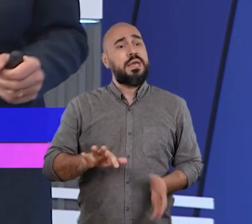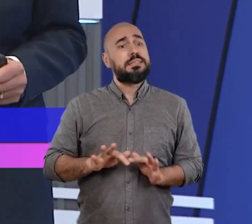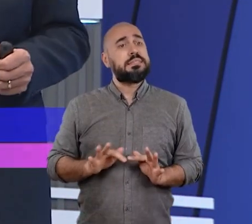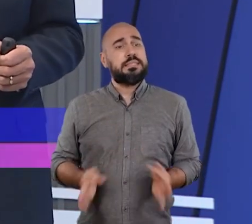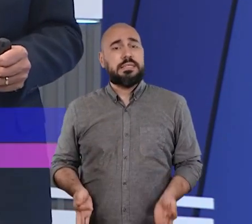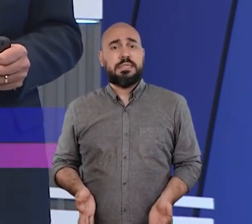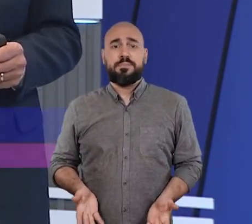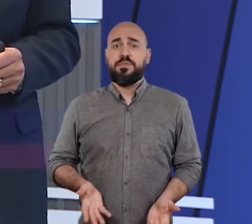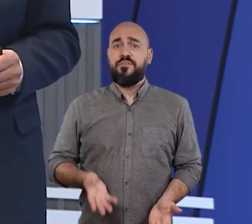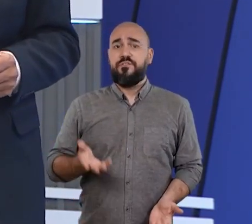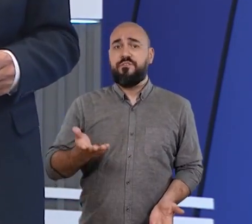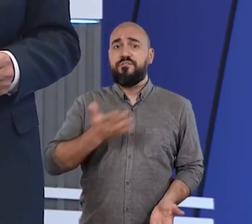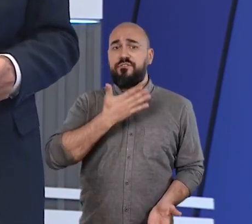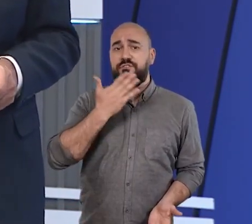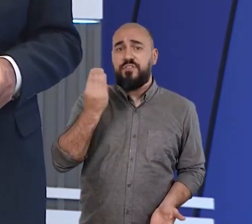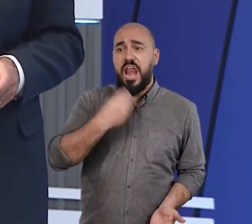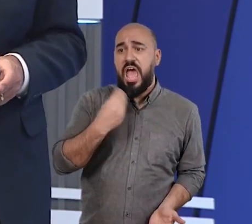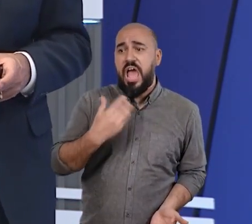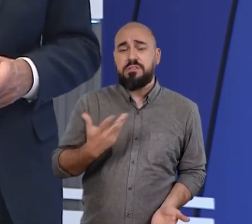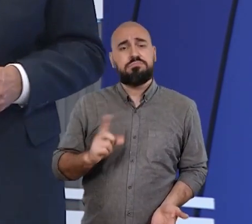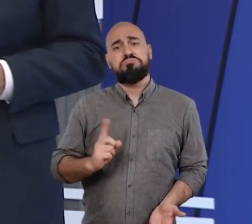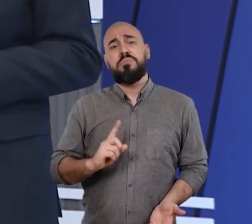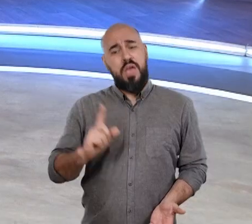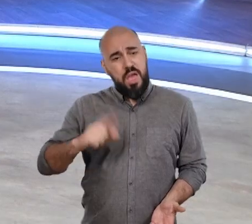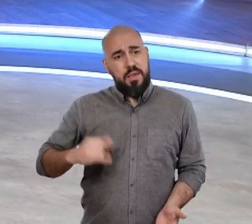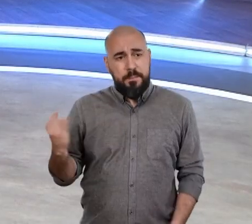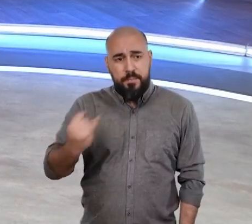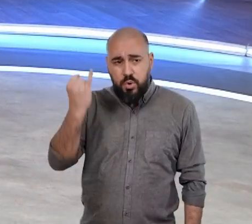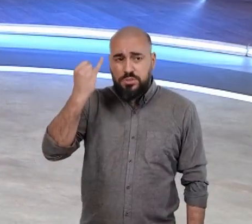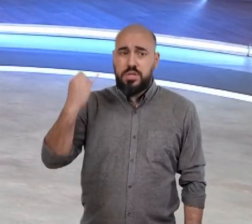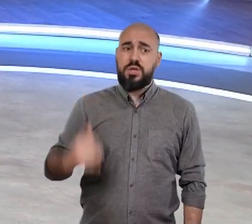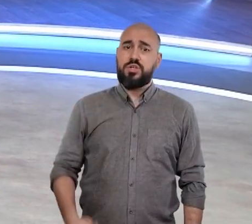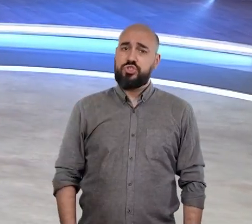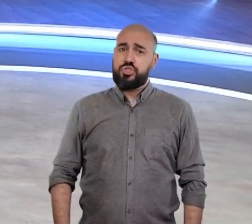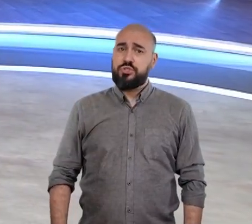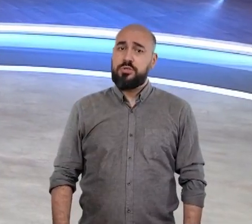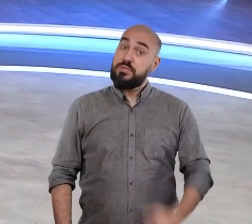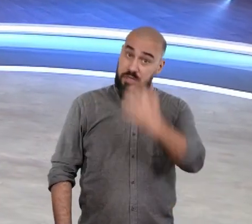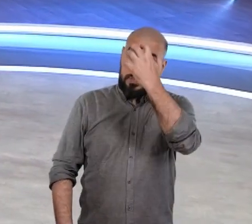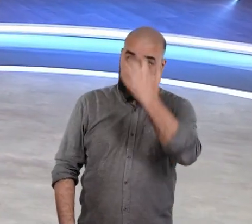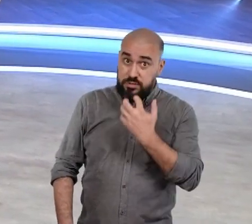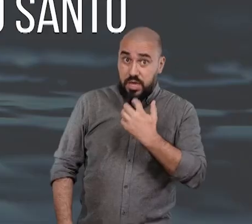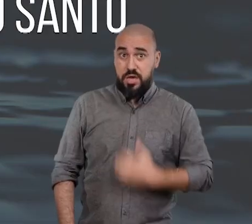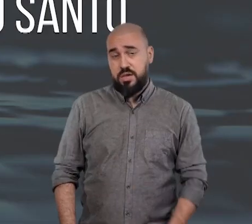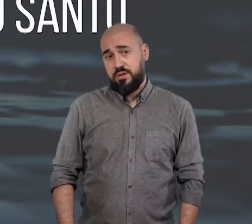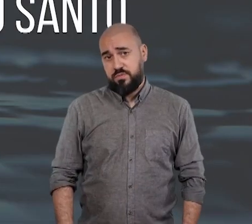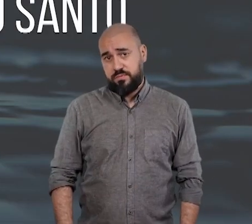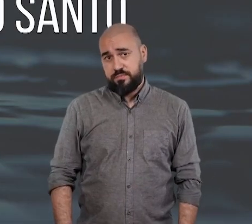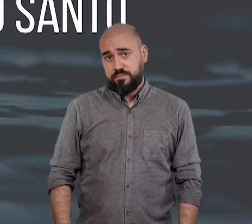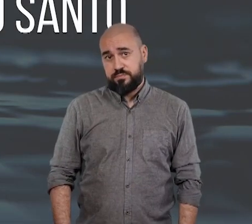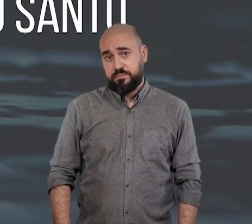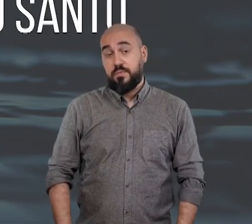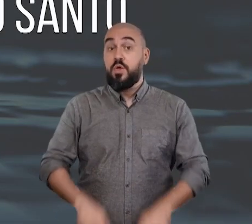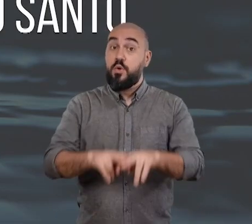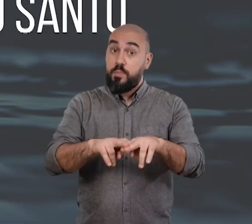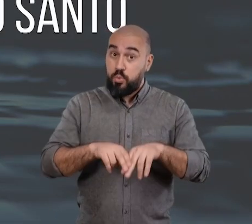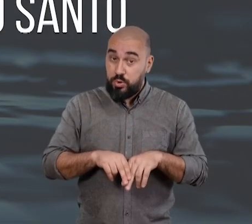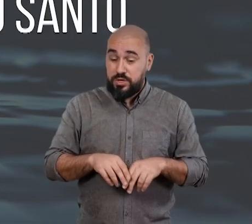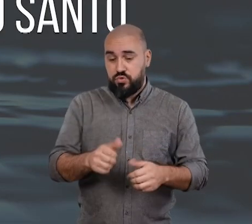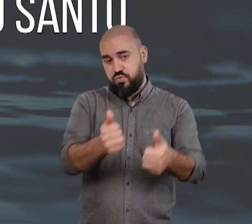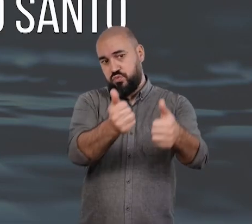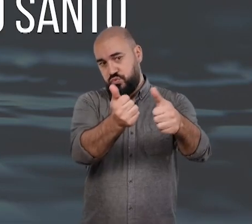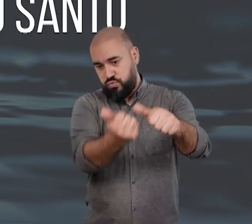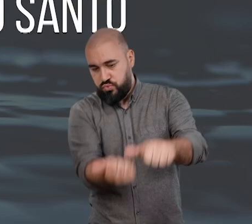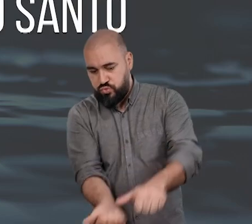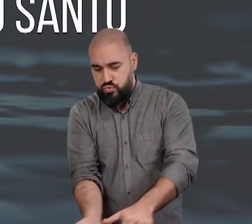pequeno, porque é grande e é importante. Portanto, nascer da água